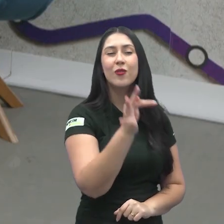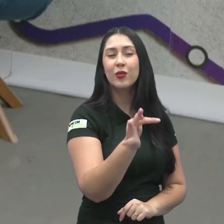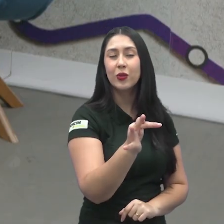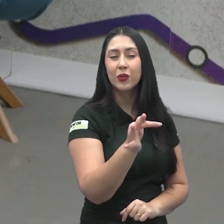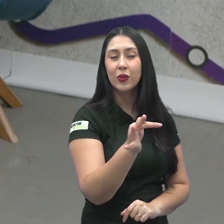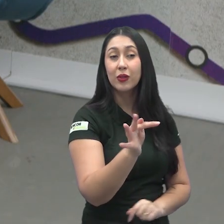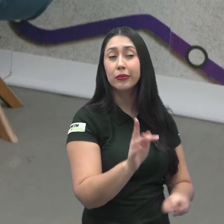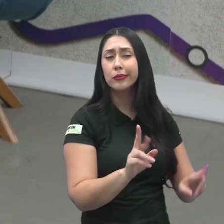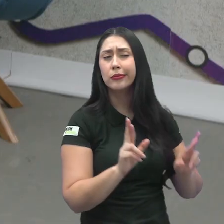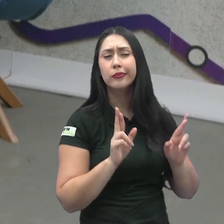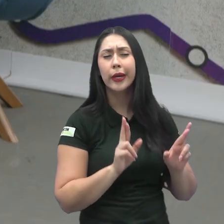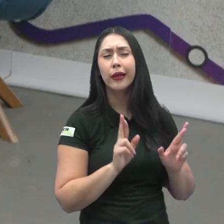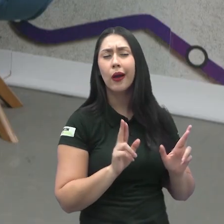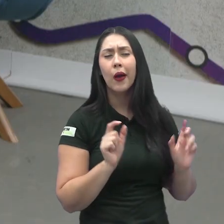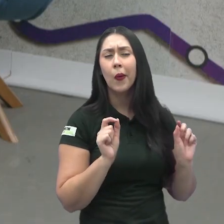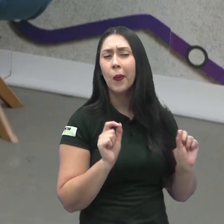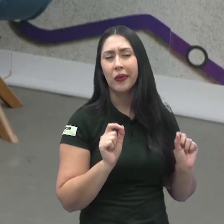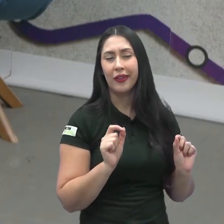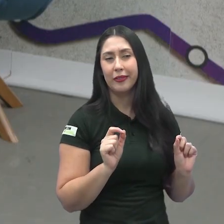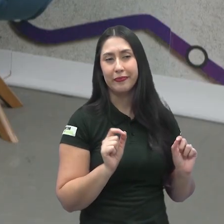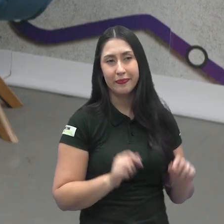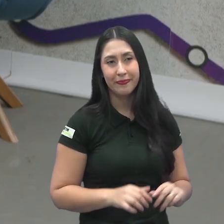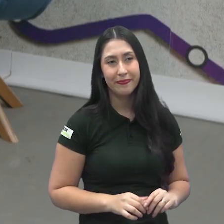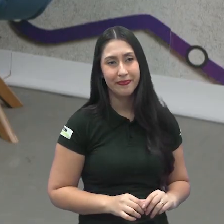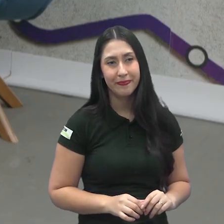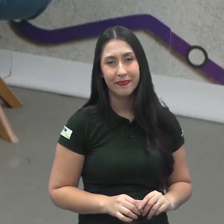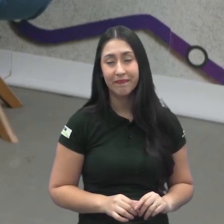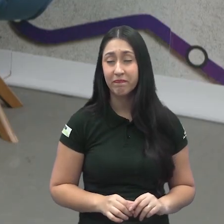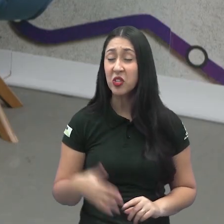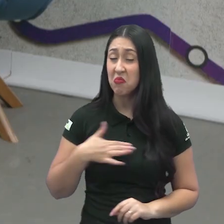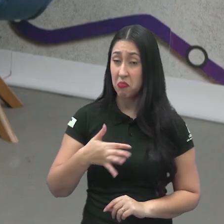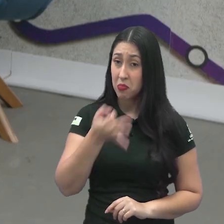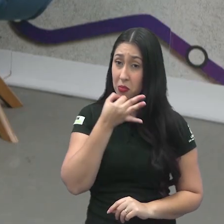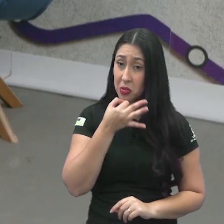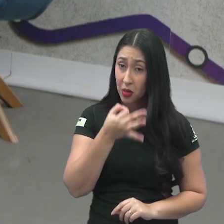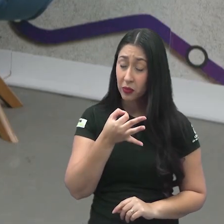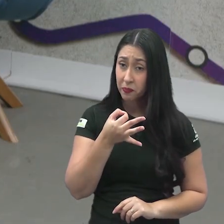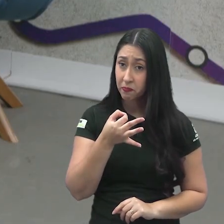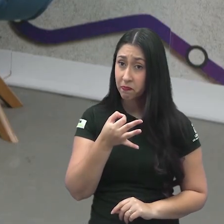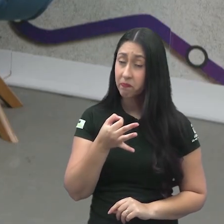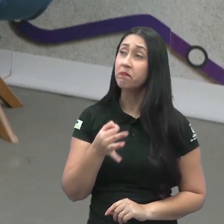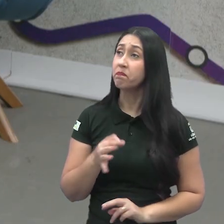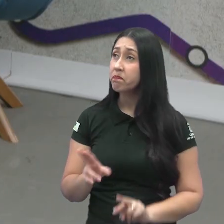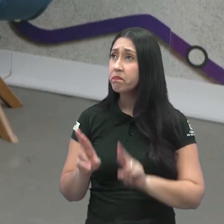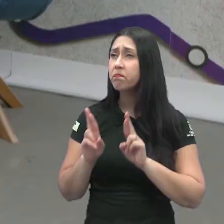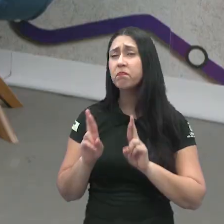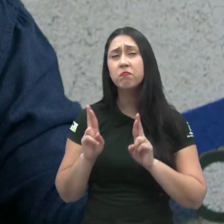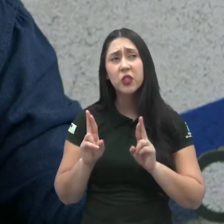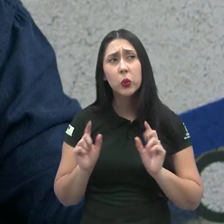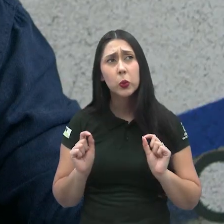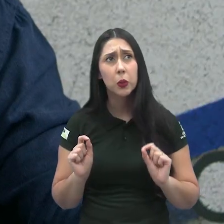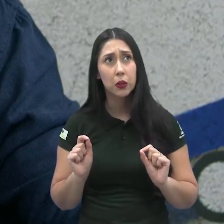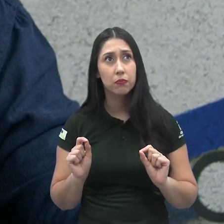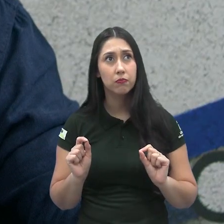quais são as principais perspectivas, para quem quer seguir nessa carreira? Eu acho que é o seguinte, as principais perspectivas para